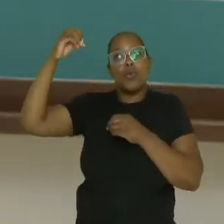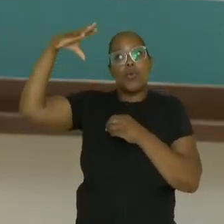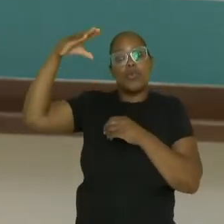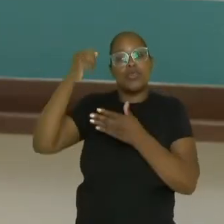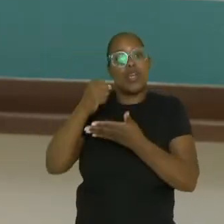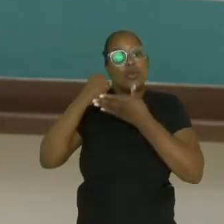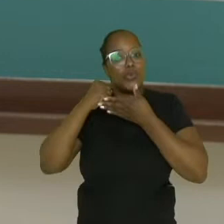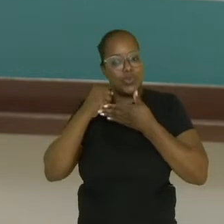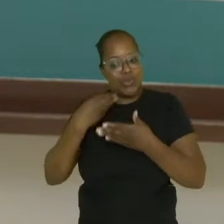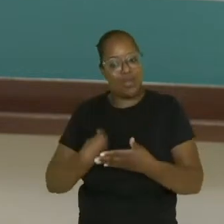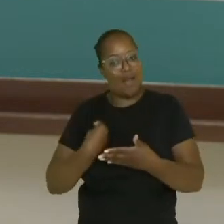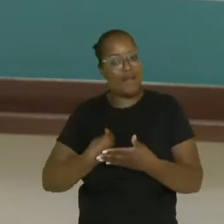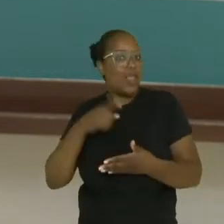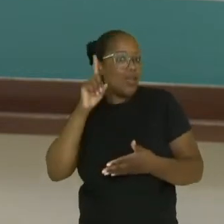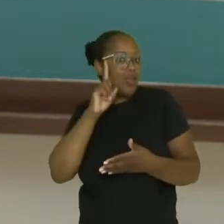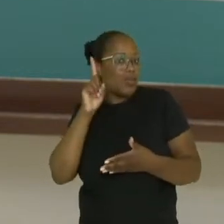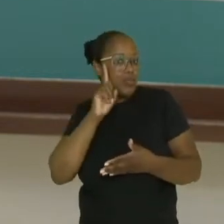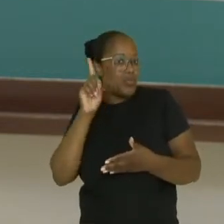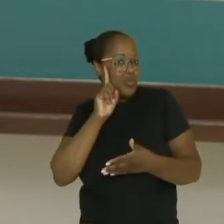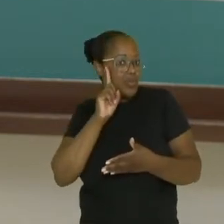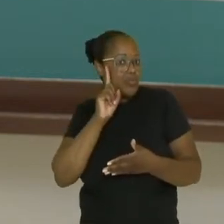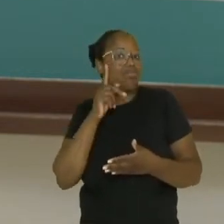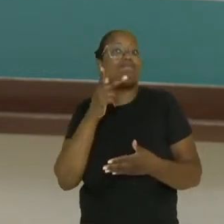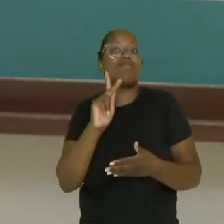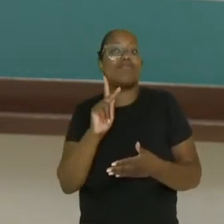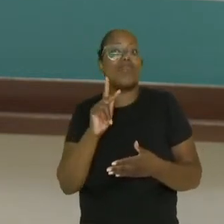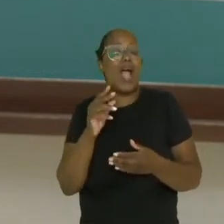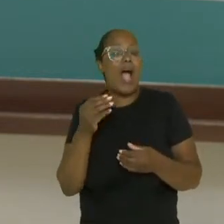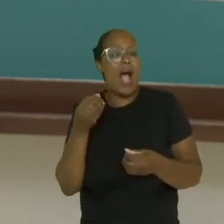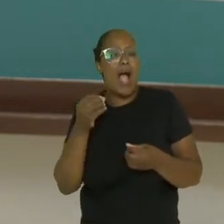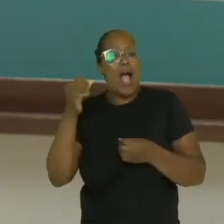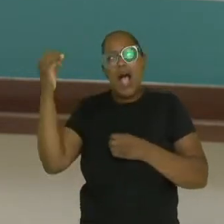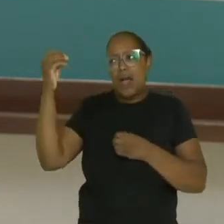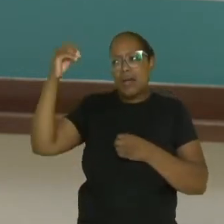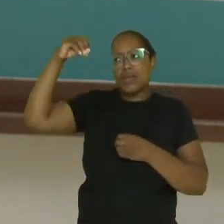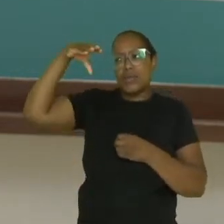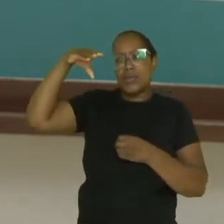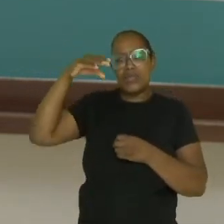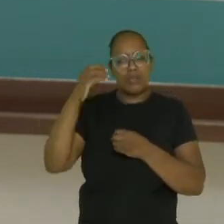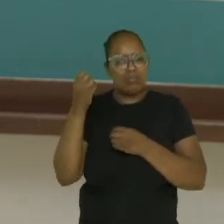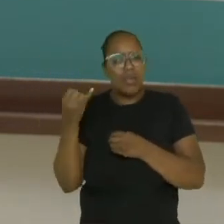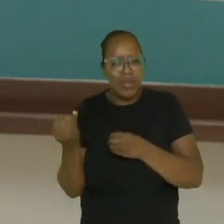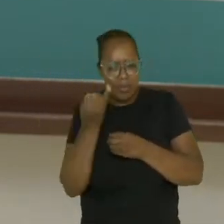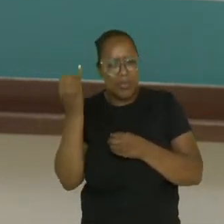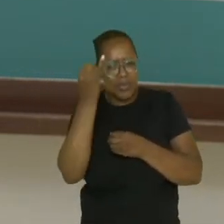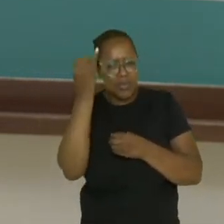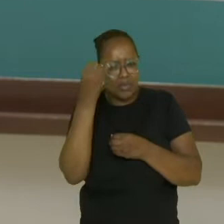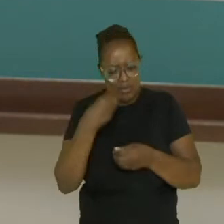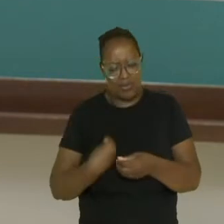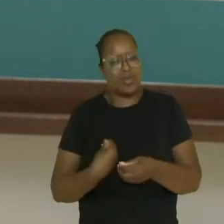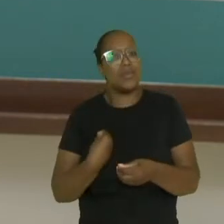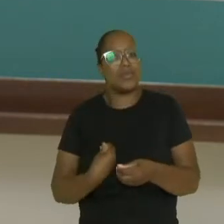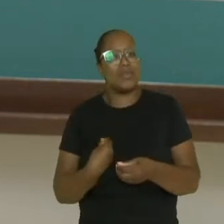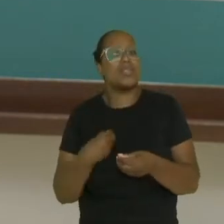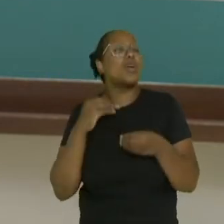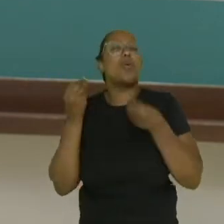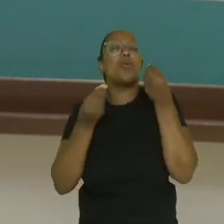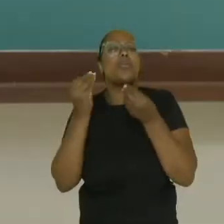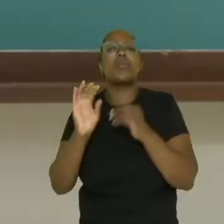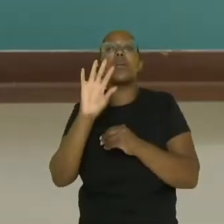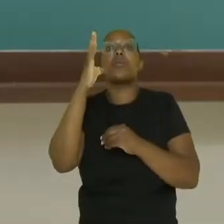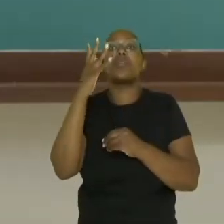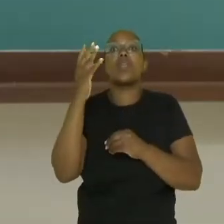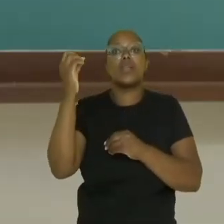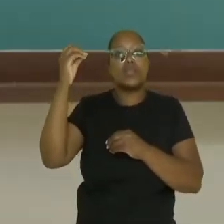Mas será que é importante a luz para mim? E quando eu estou falando de luz, o que é luz? Como surge a luz?